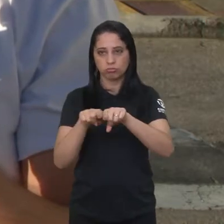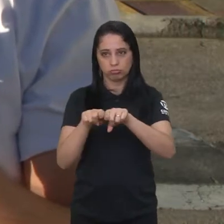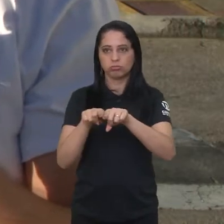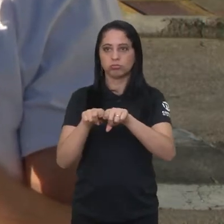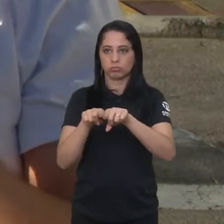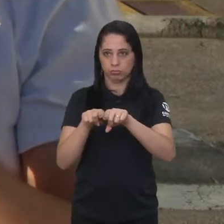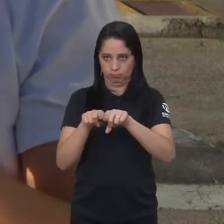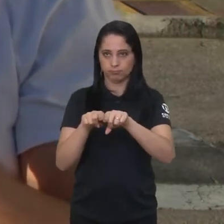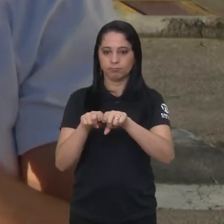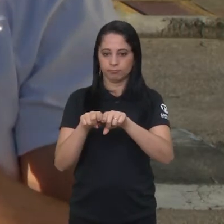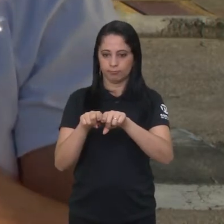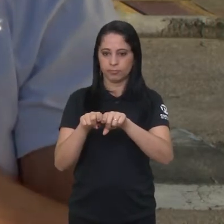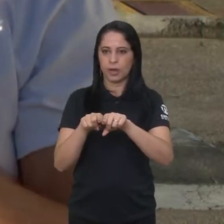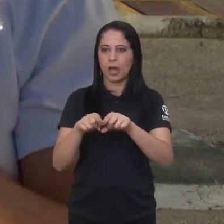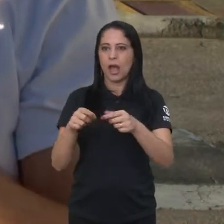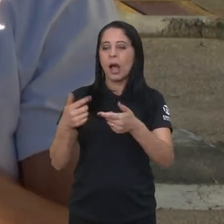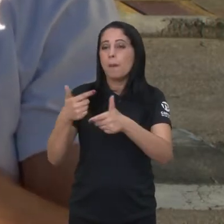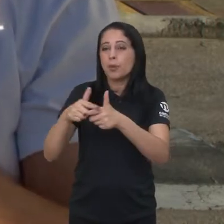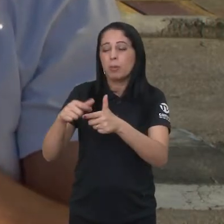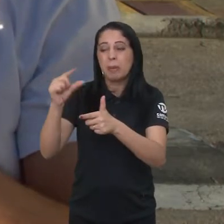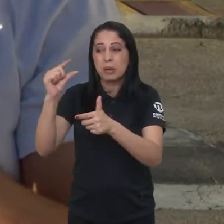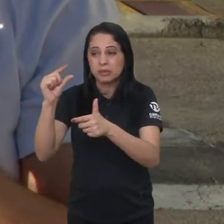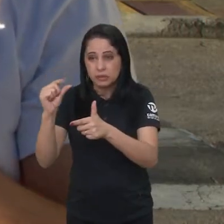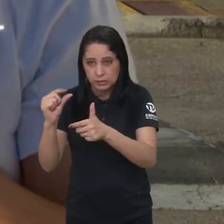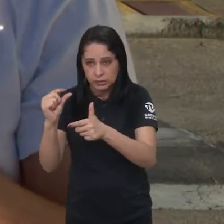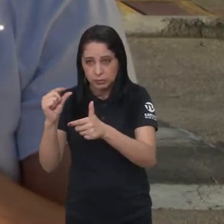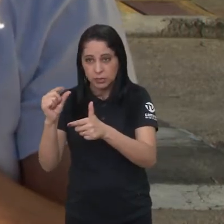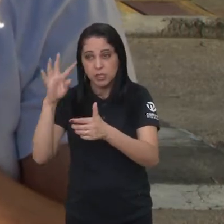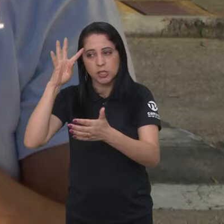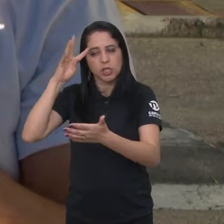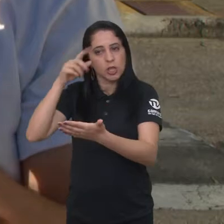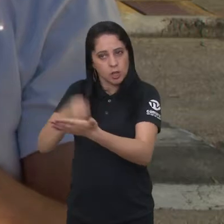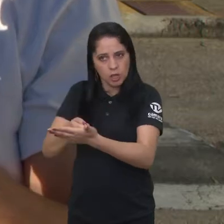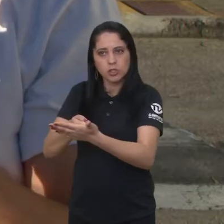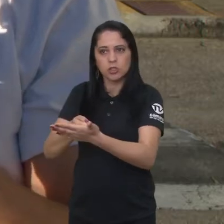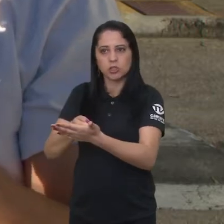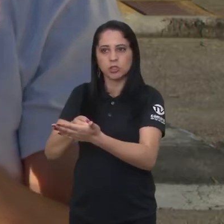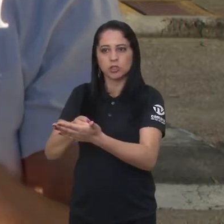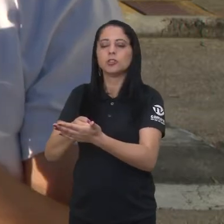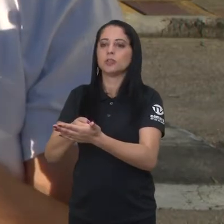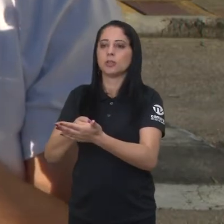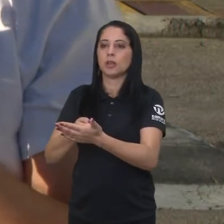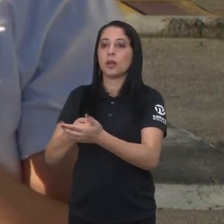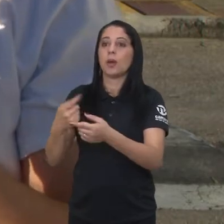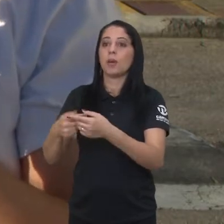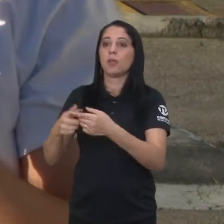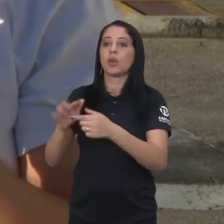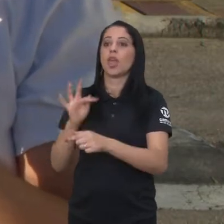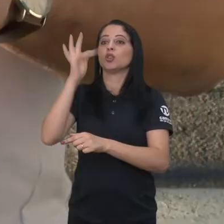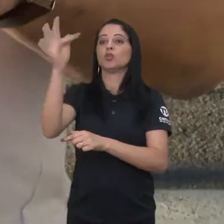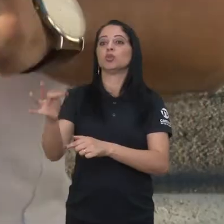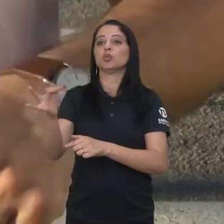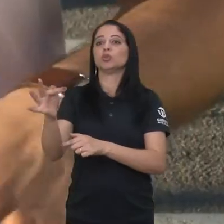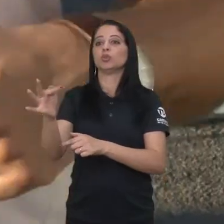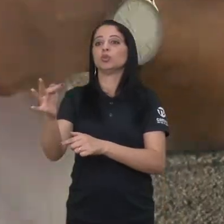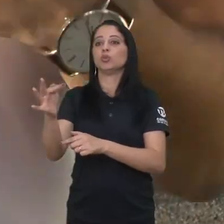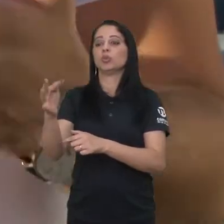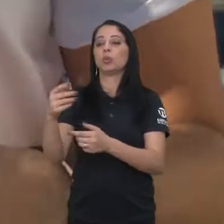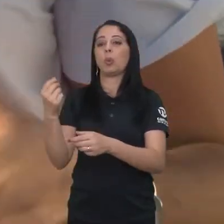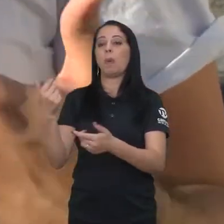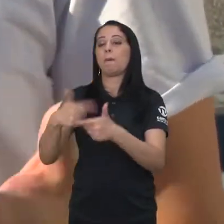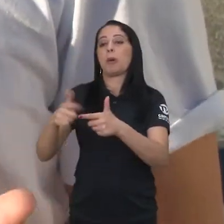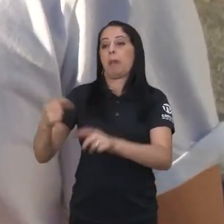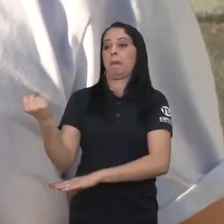para solucionar mesmo as pequenas coisas, os pequenos problemas, para evitar que eles se tornem grandes problemas. O